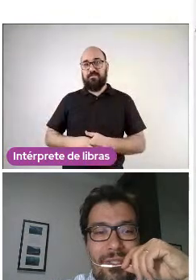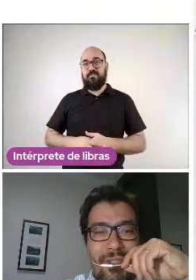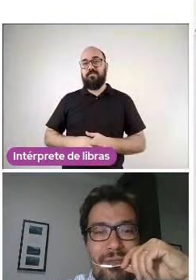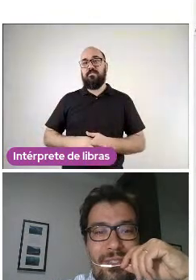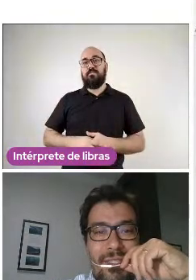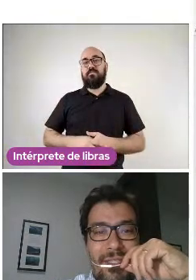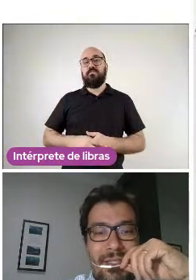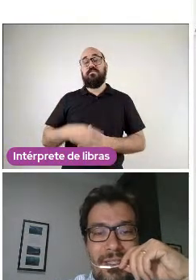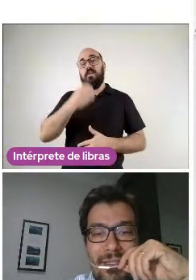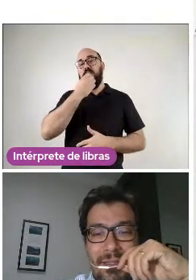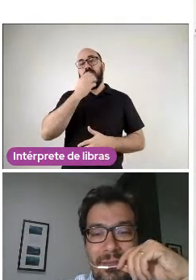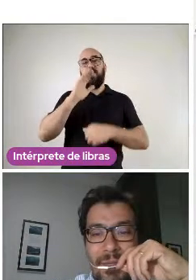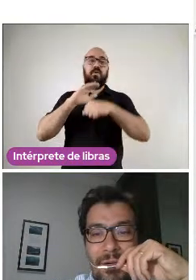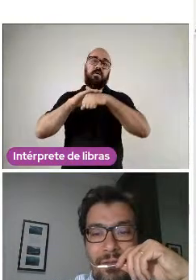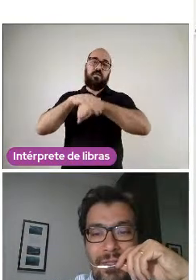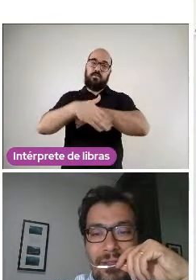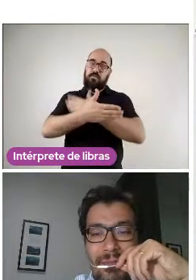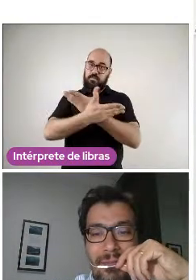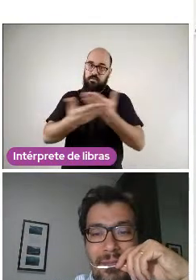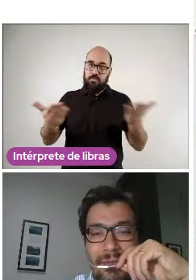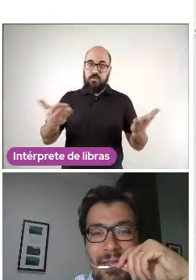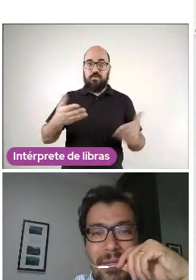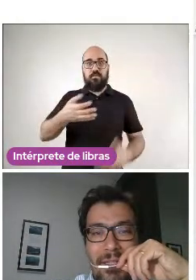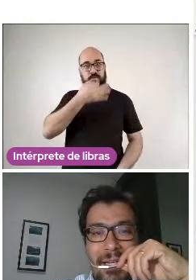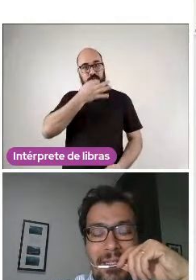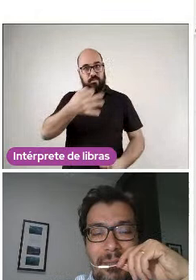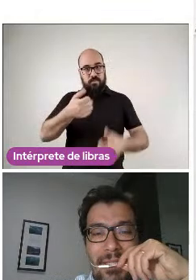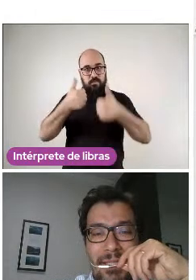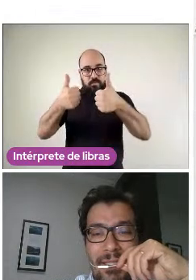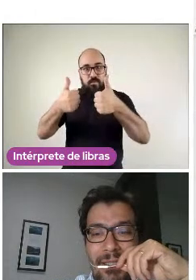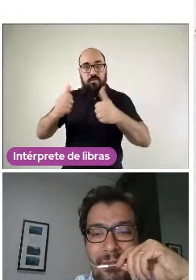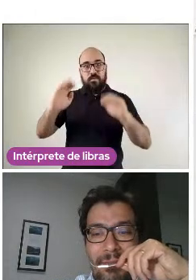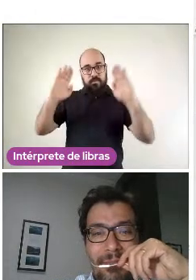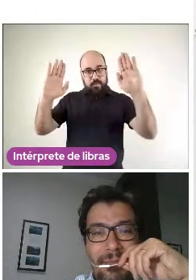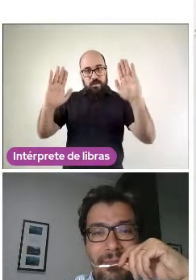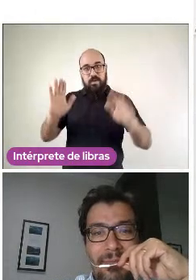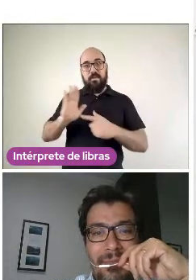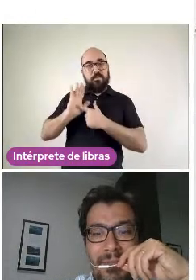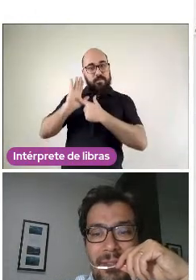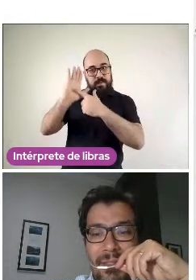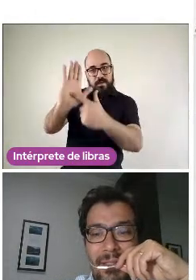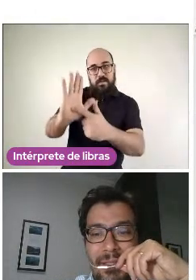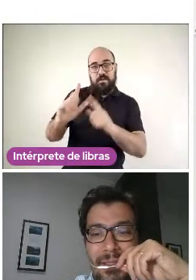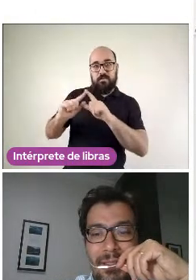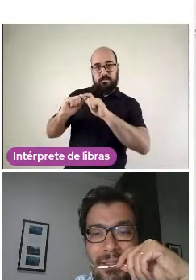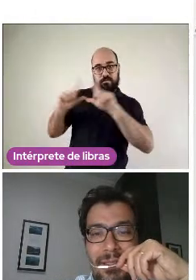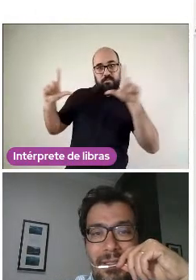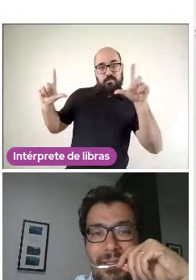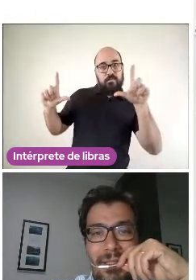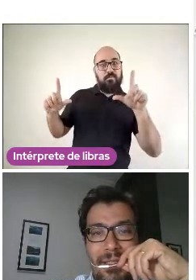Boa noite. Vocês me ouvem e veem minha tela, apresentação?